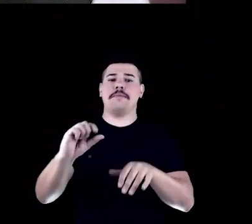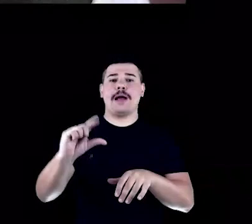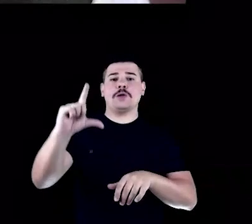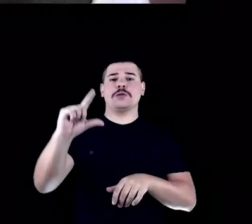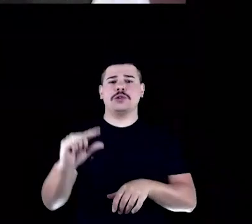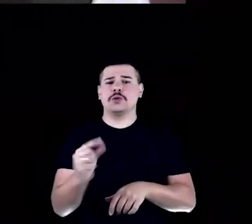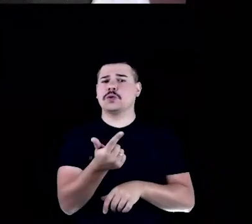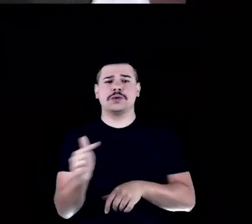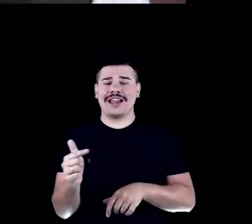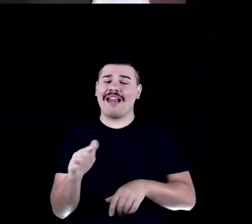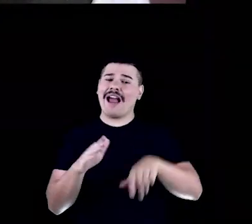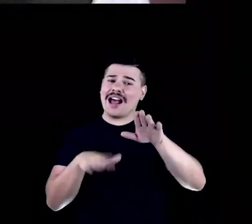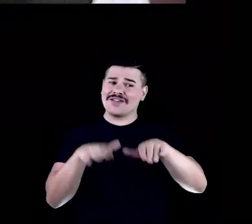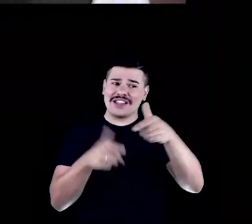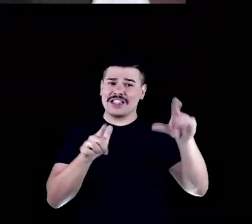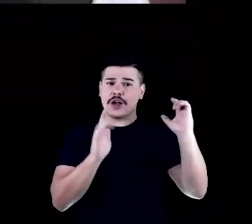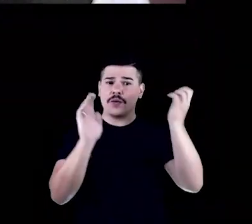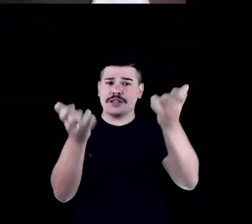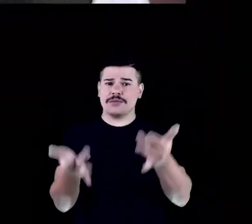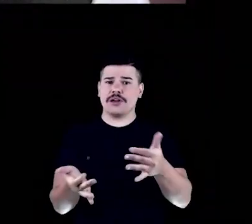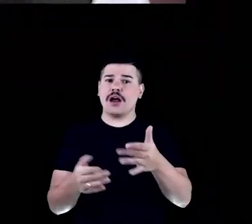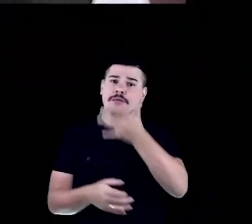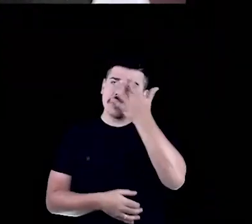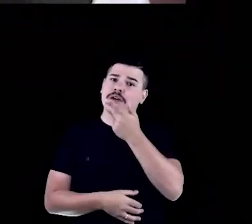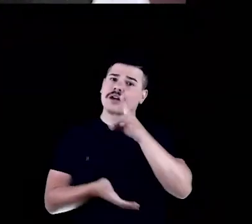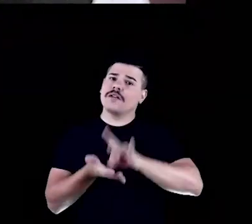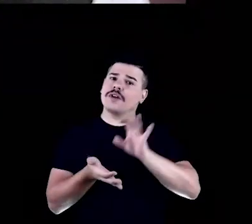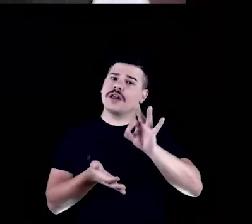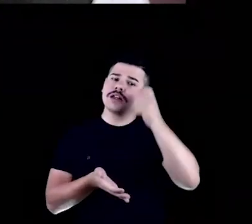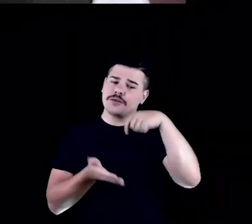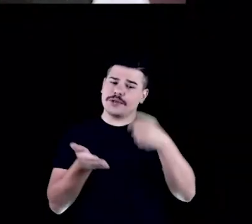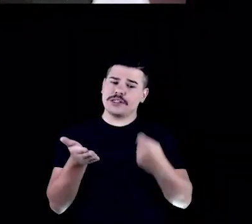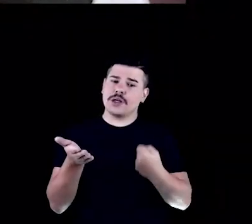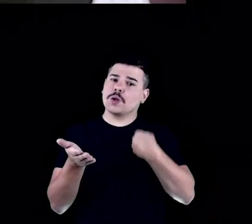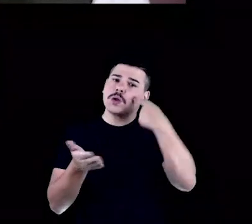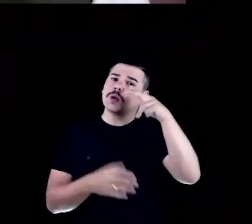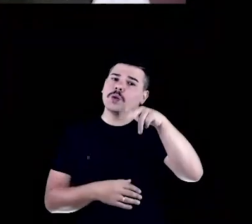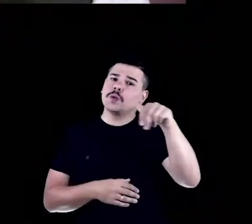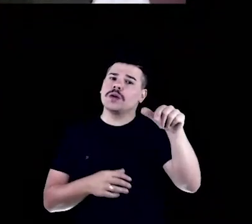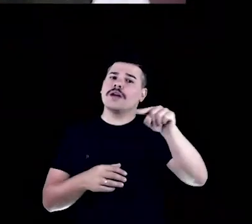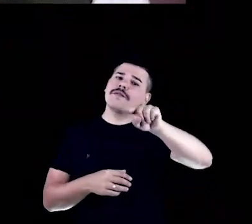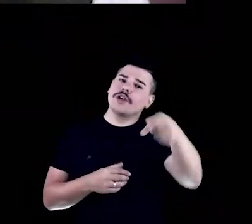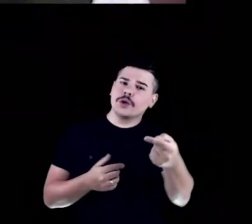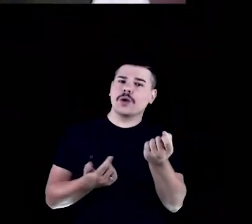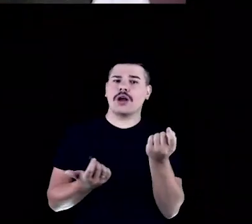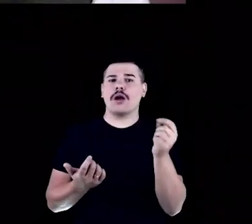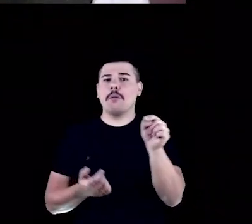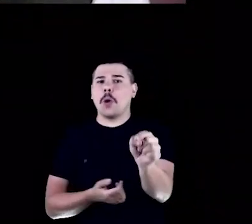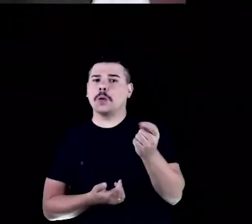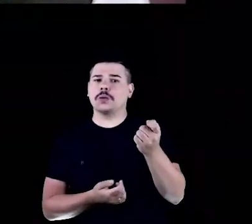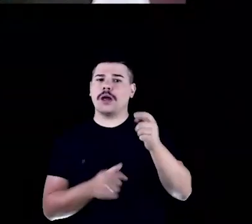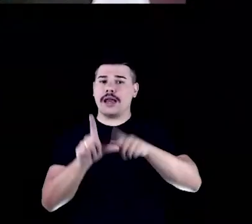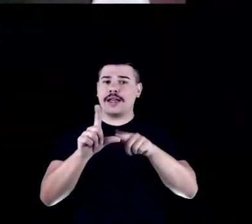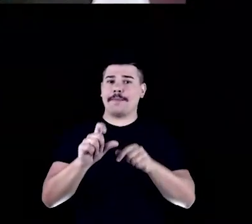reto, sem maiúscula, sem minúscula. E quando eu tenho trazido isso para as pessoas ficam, nossa, realmente, eu nunca pensei em escrever poesia pensando na vírgula,